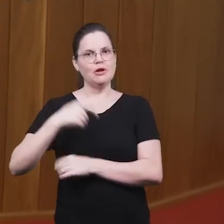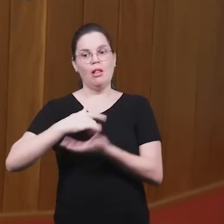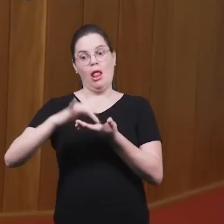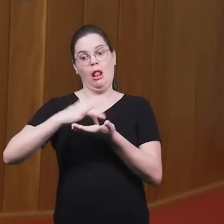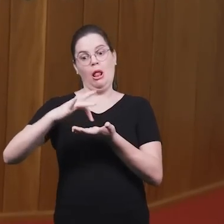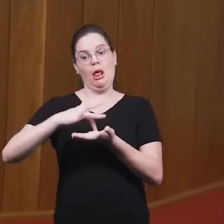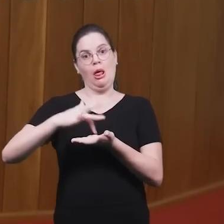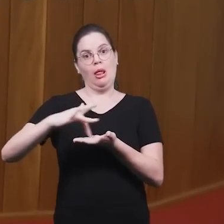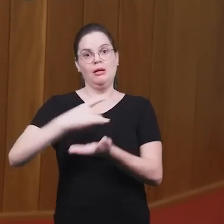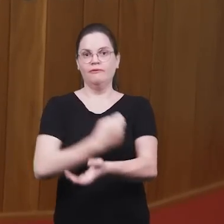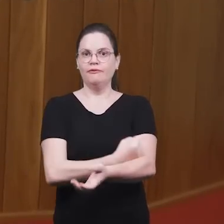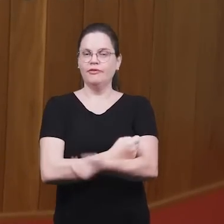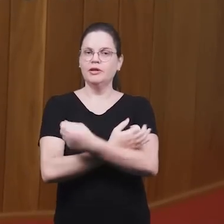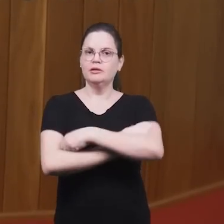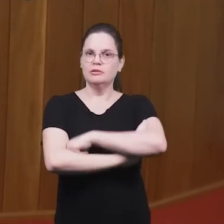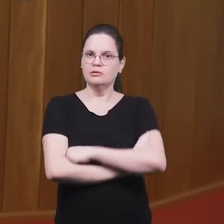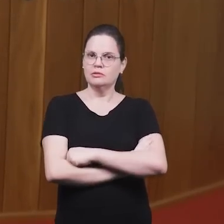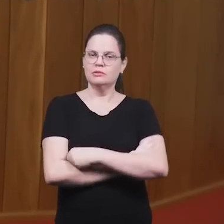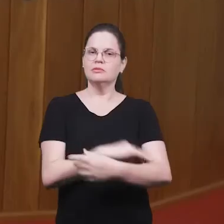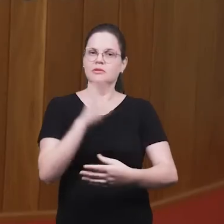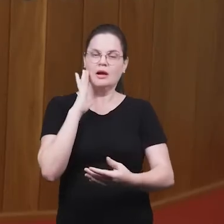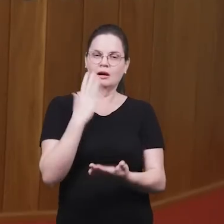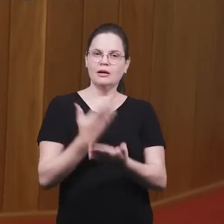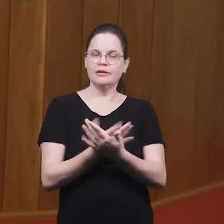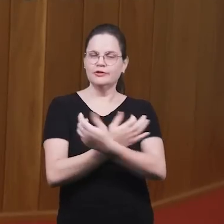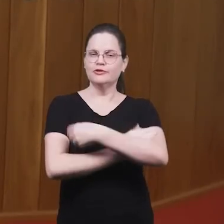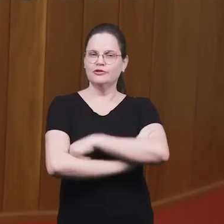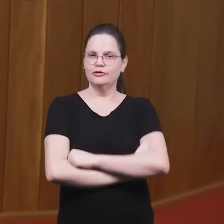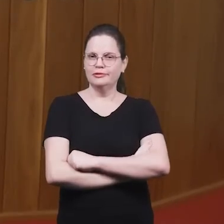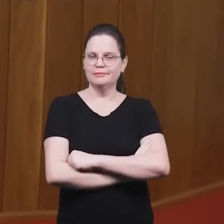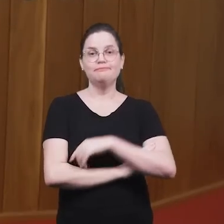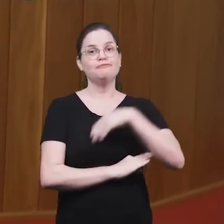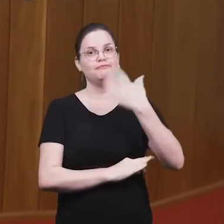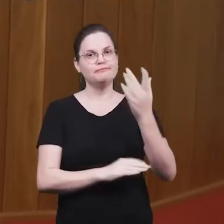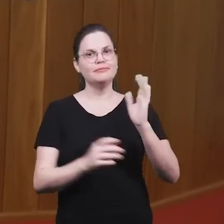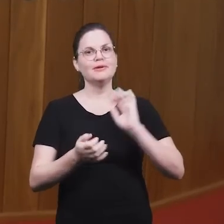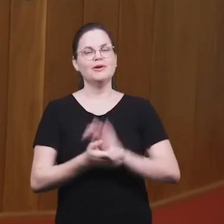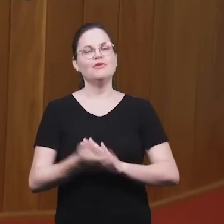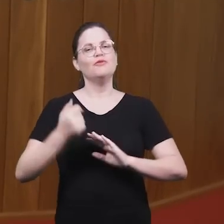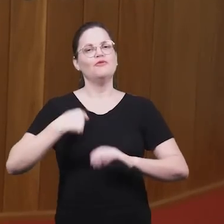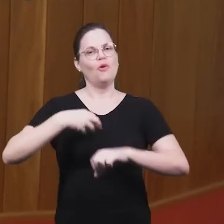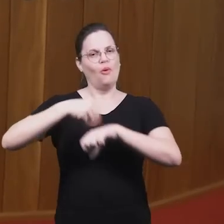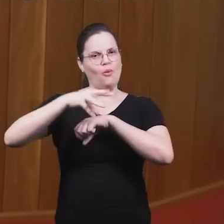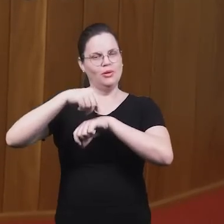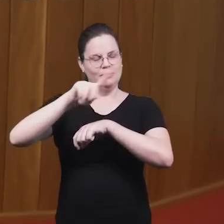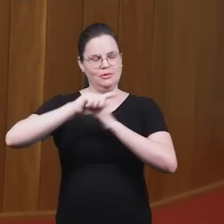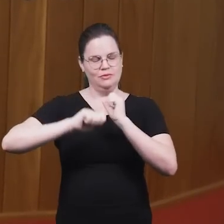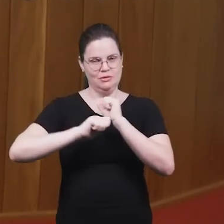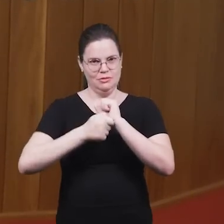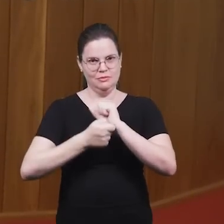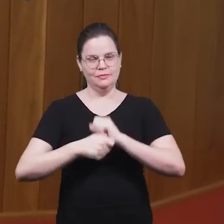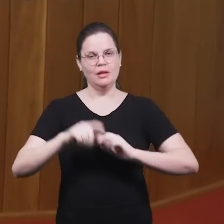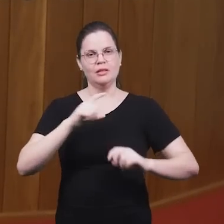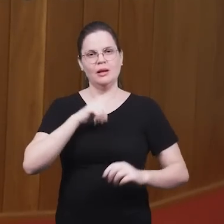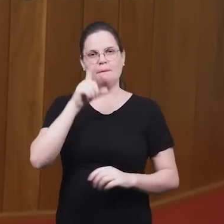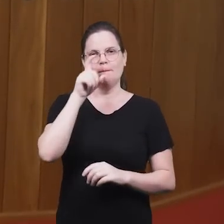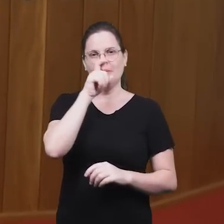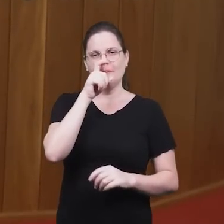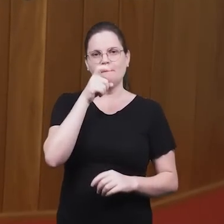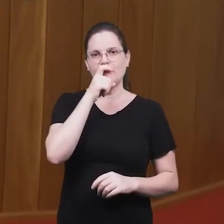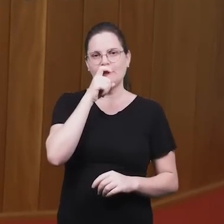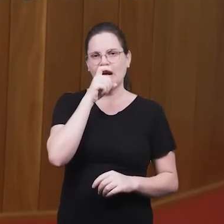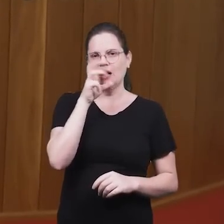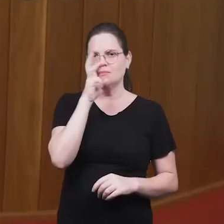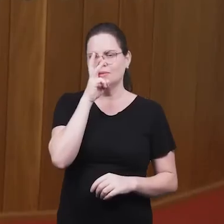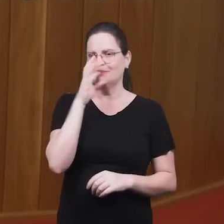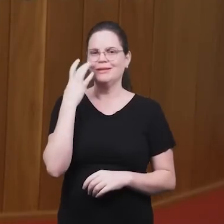usar? Acreditam? E eu vou contar um segredo que eu pedi ajuda para vocês. Tem papai e mamãe que também não